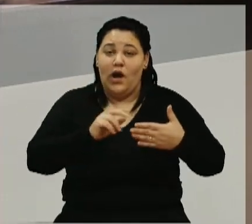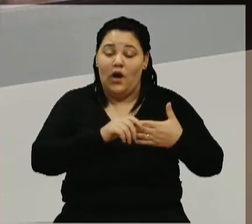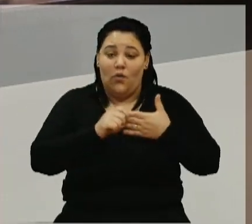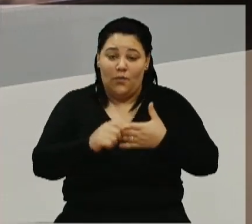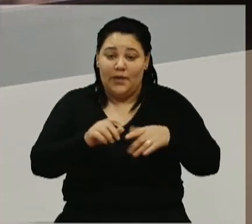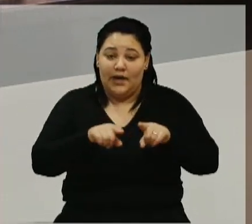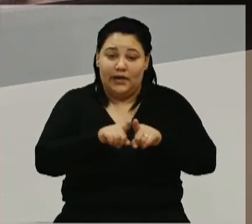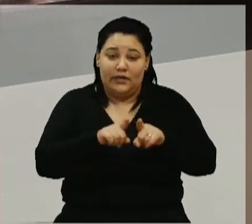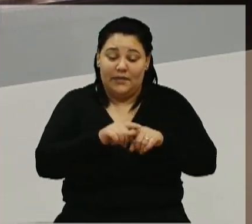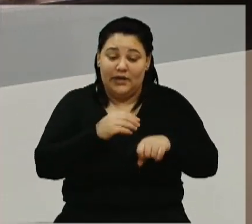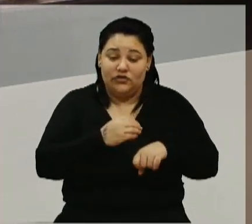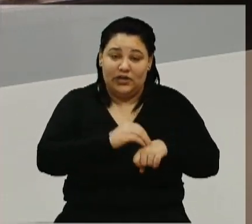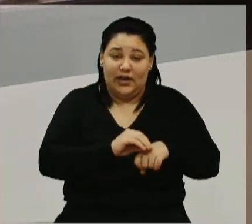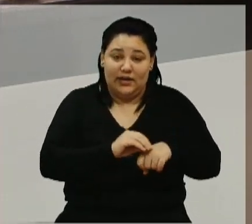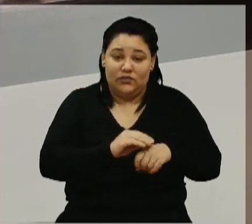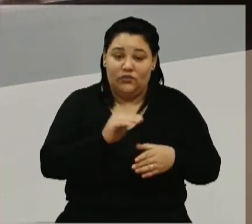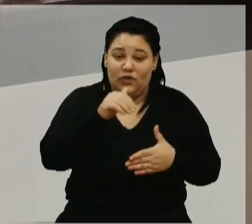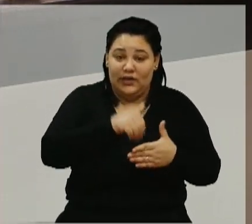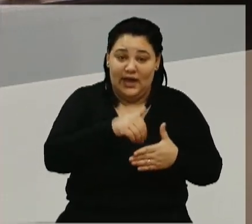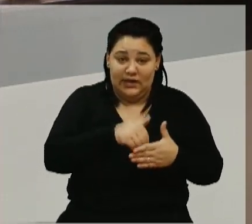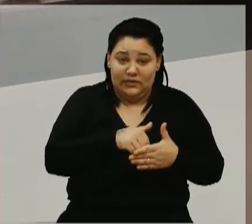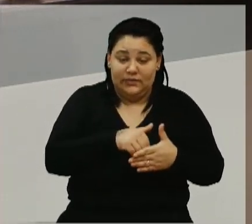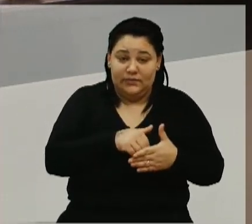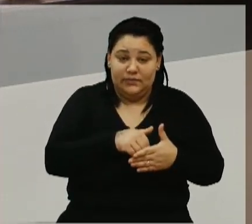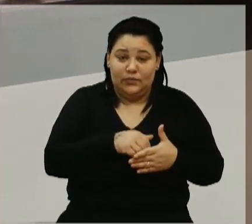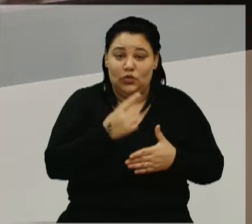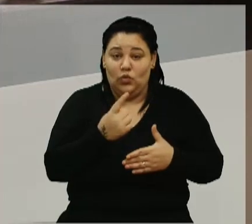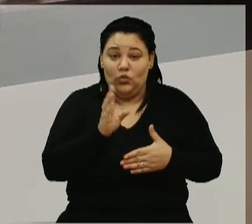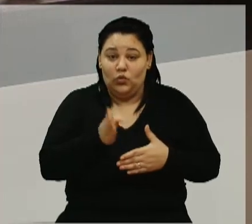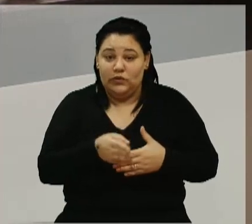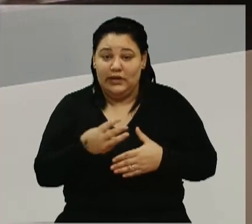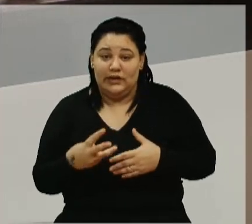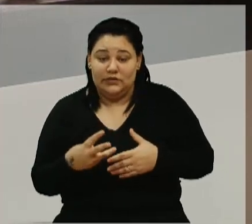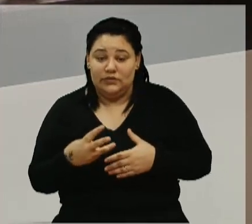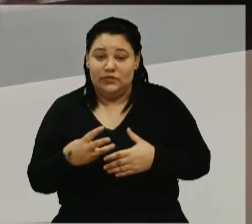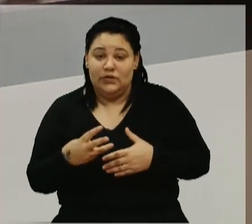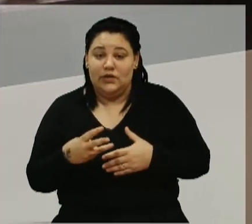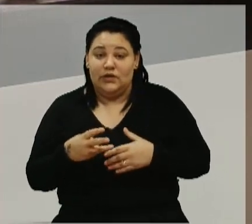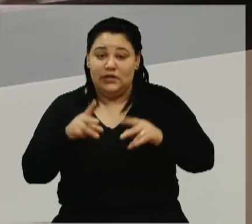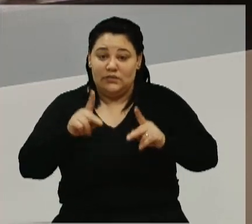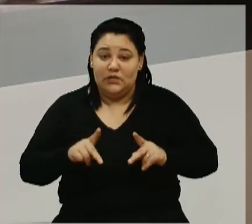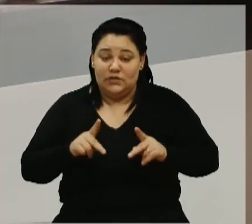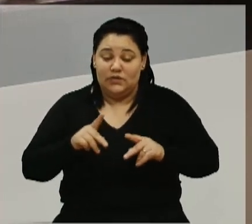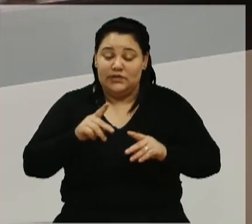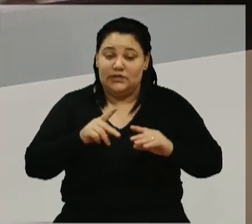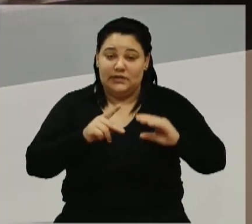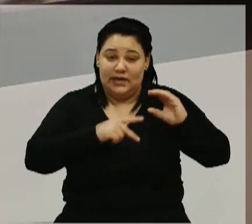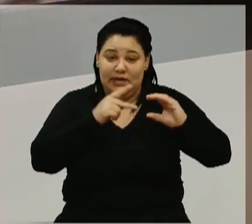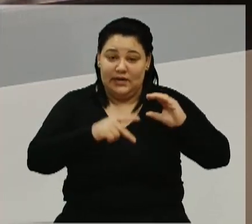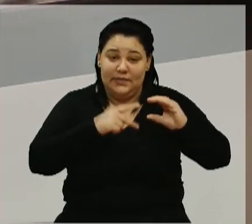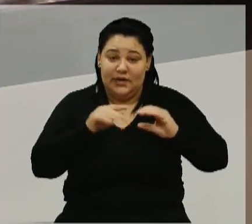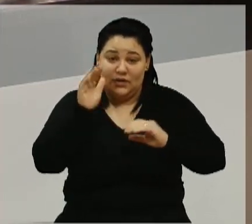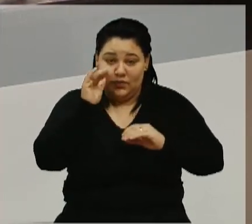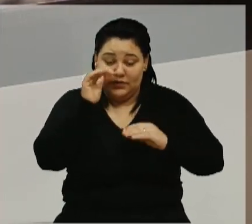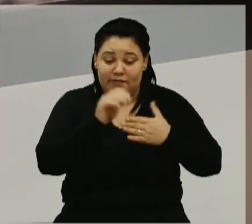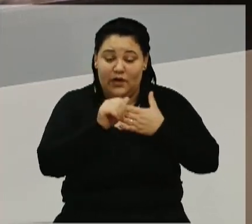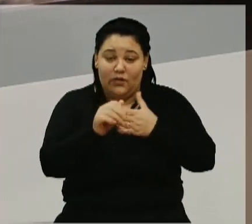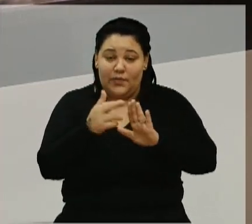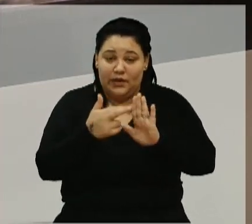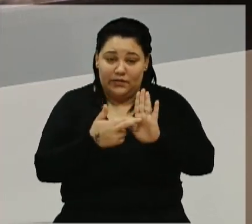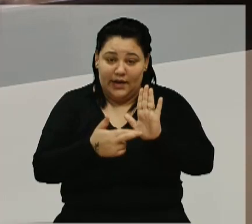por 1/3 dos membros da Câmara e observados os demais formalidades